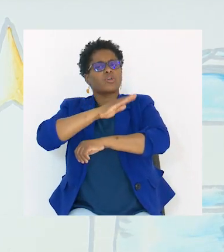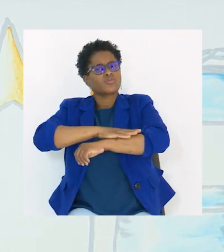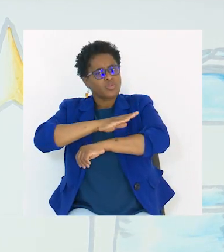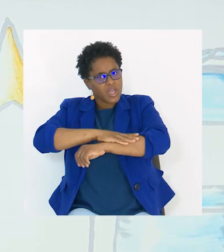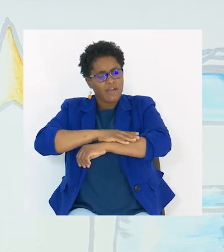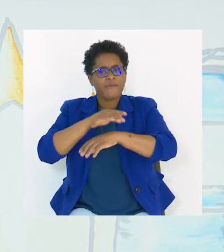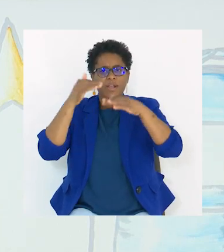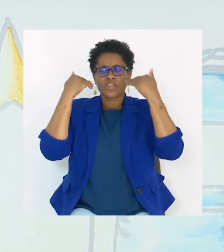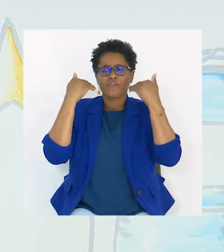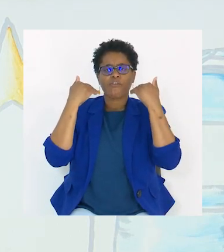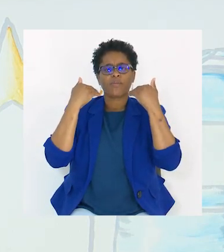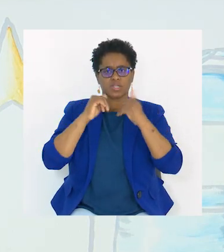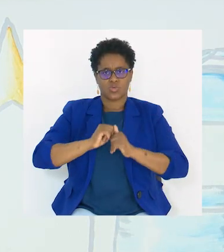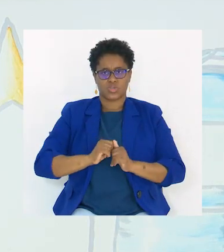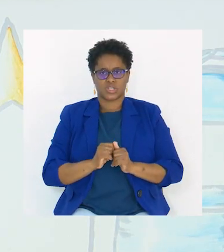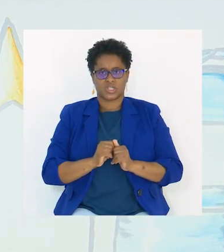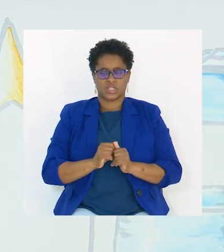responsável pelas informações.